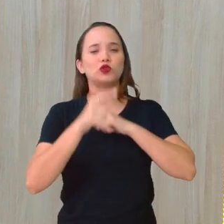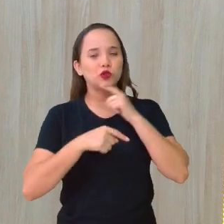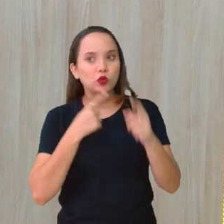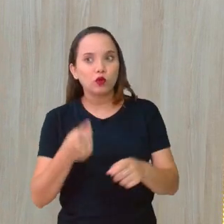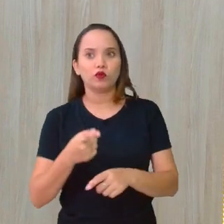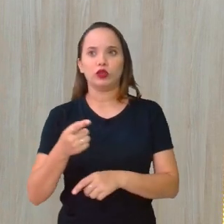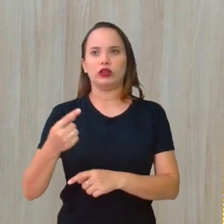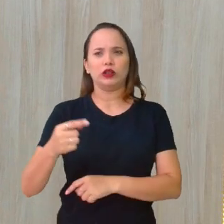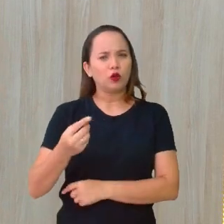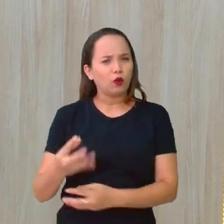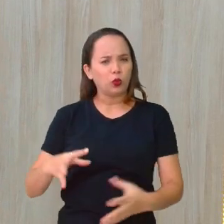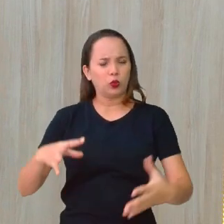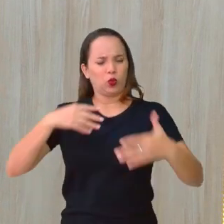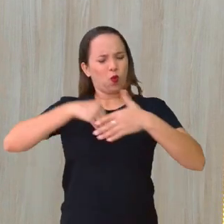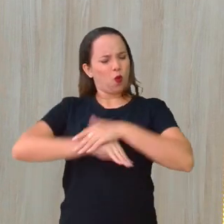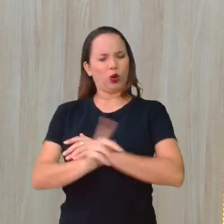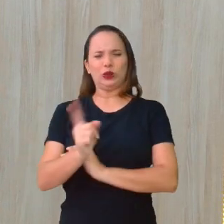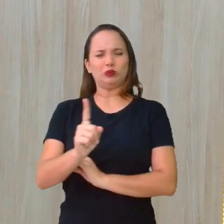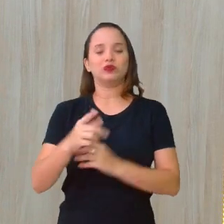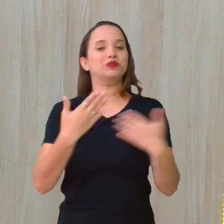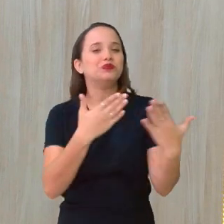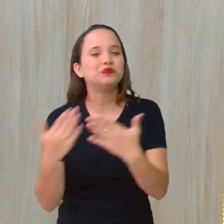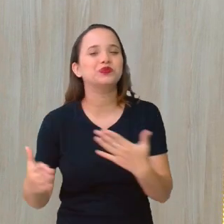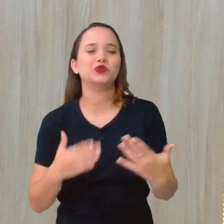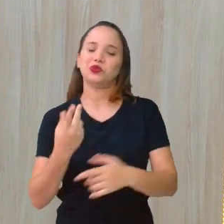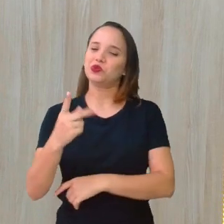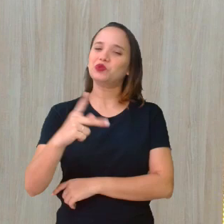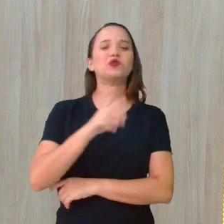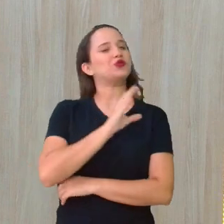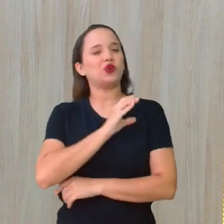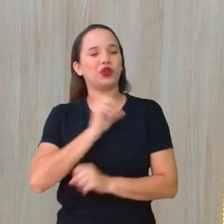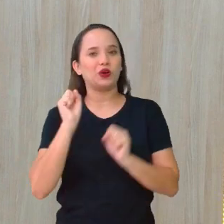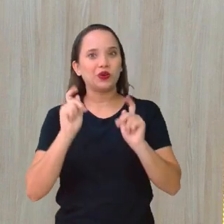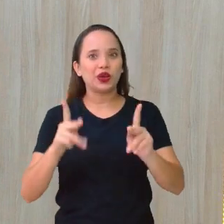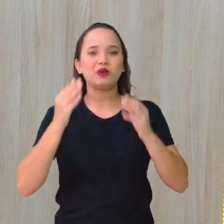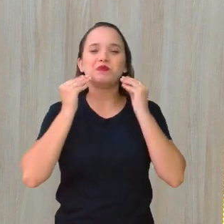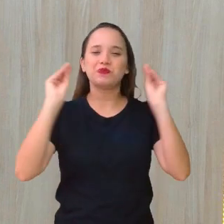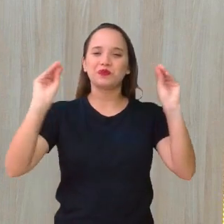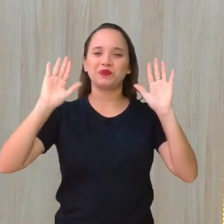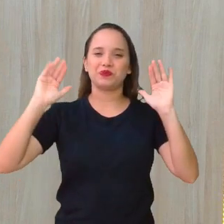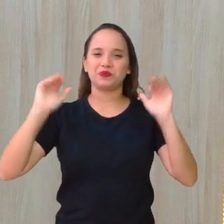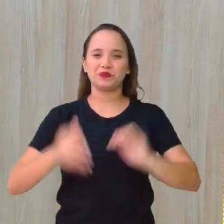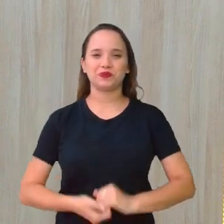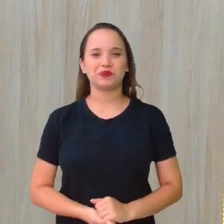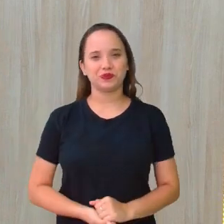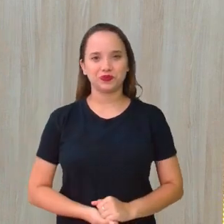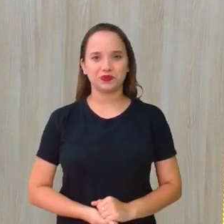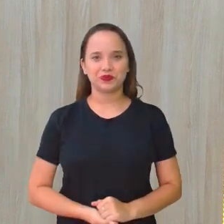Não fique com isso para você, discuta com seus colegas. É muito importante fazer isso, tá bom? Beijo, até a próxima.